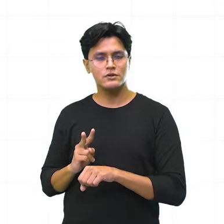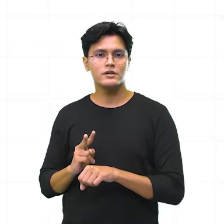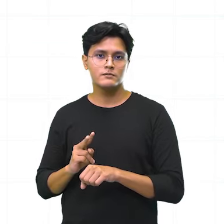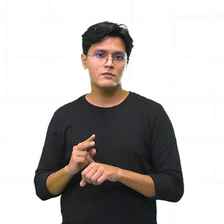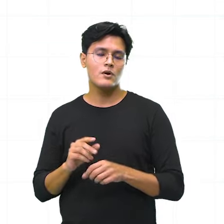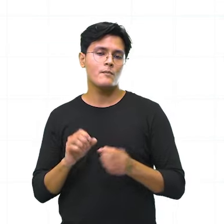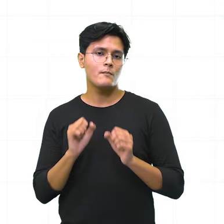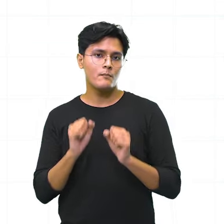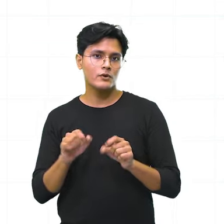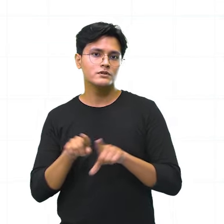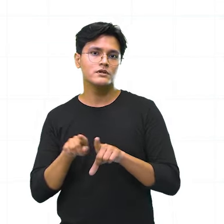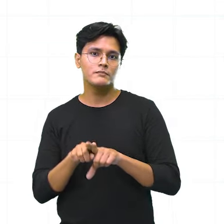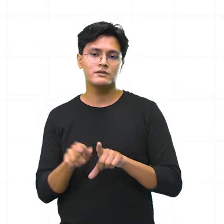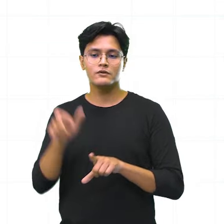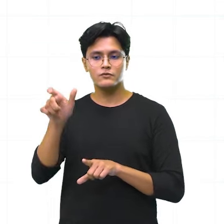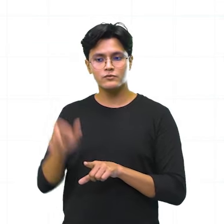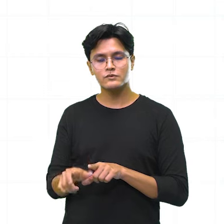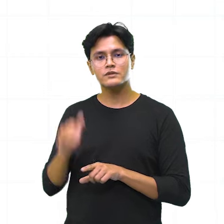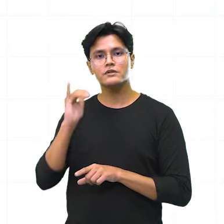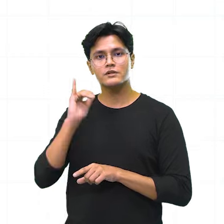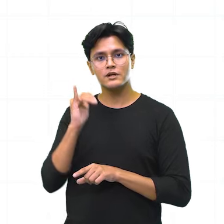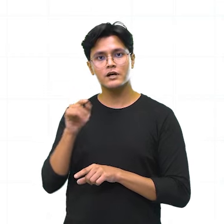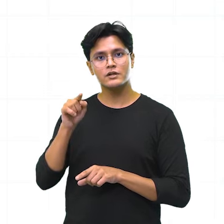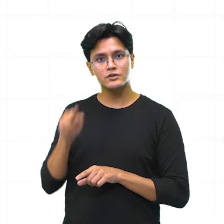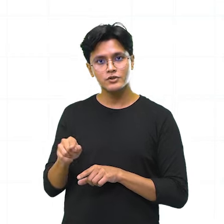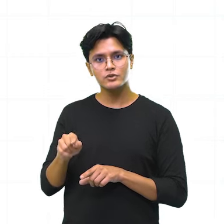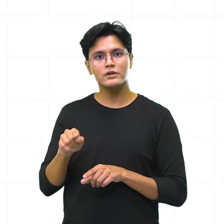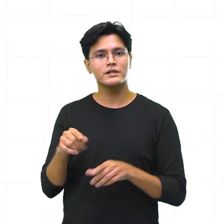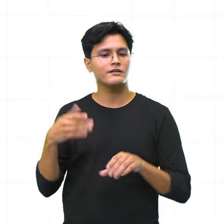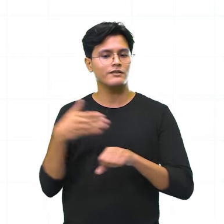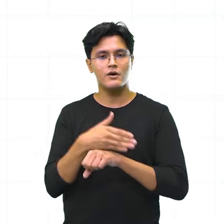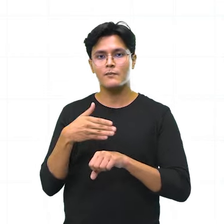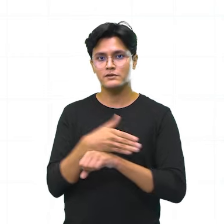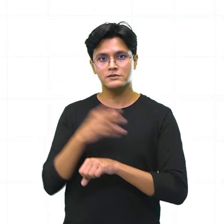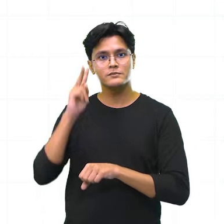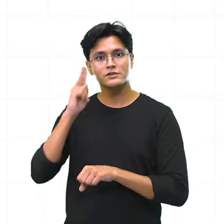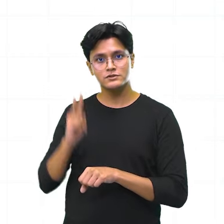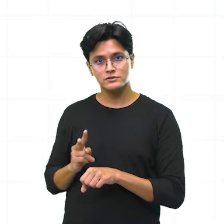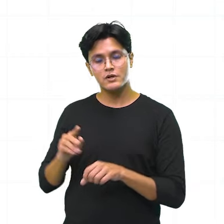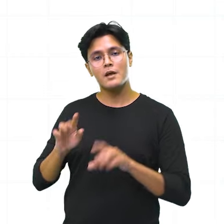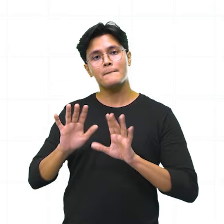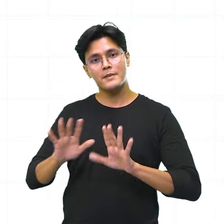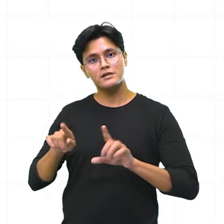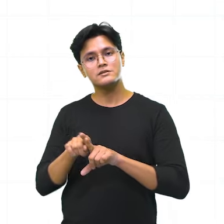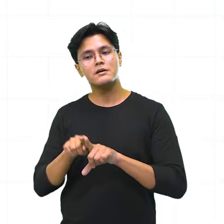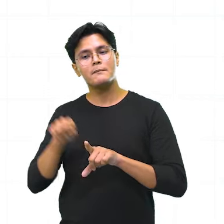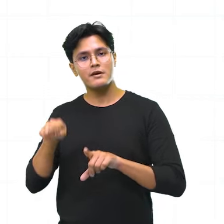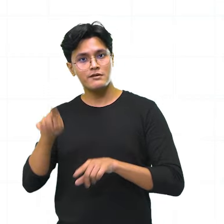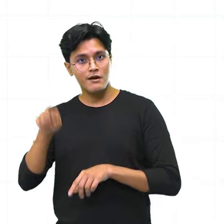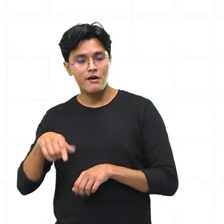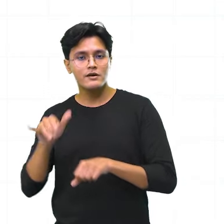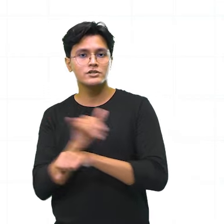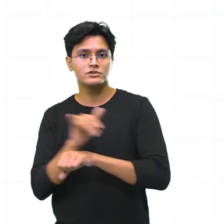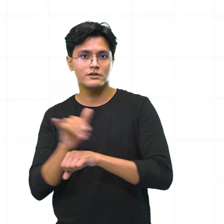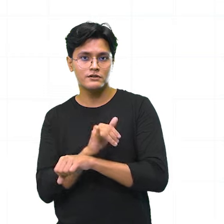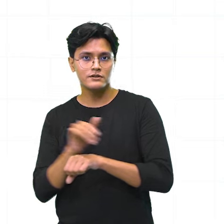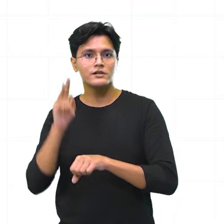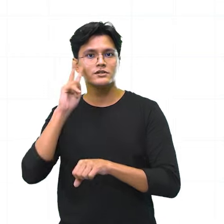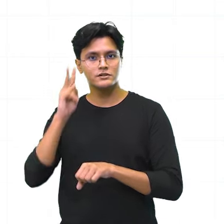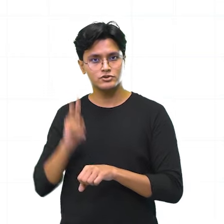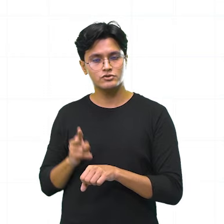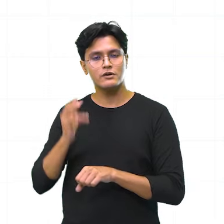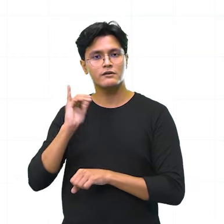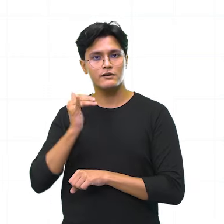personagem, mas também está na estratégia ficcional, ou seja, da ficção. Não é o autor do texto que é